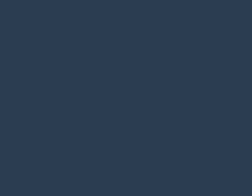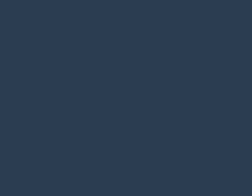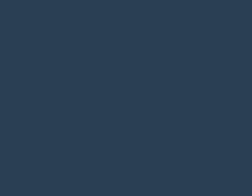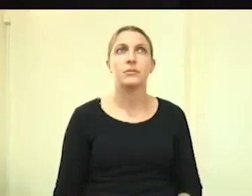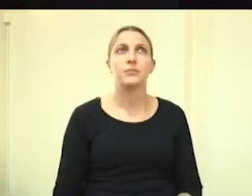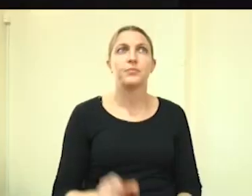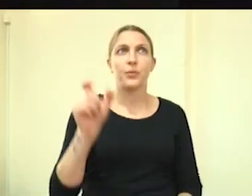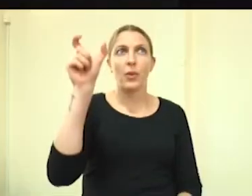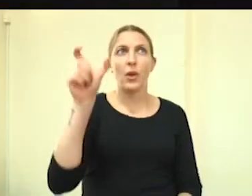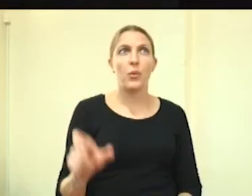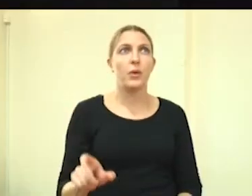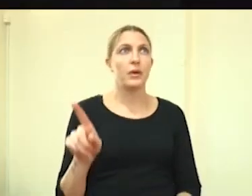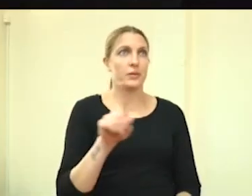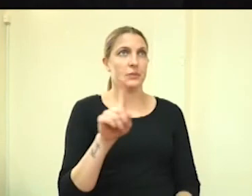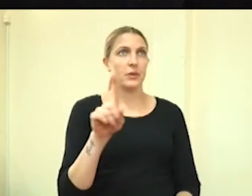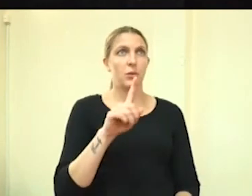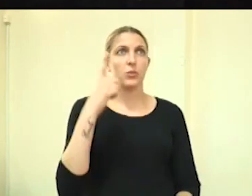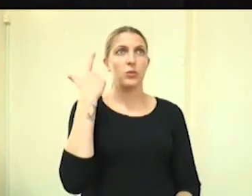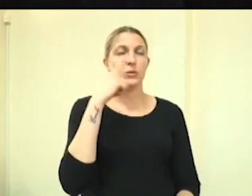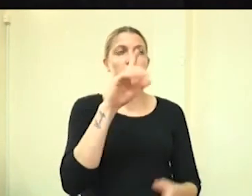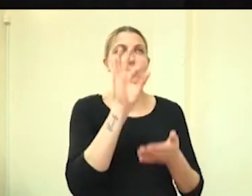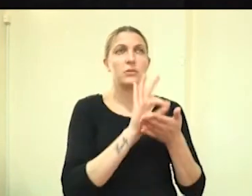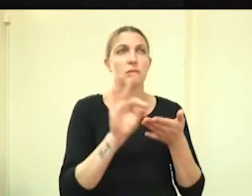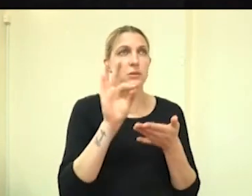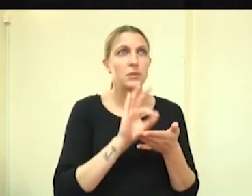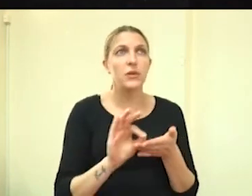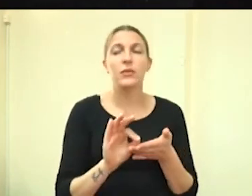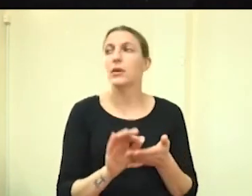Algum dos vereadores não conseguiu se inscrever. Então, com a